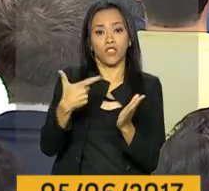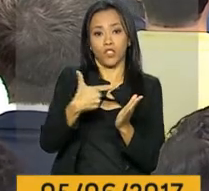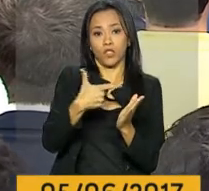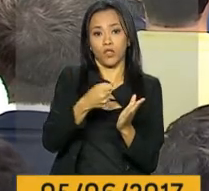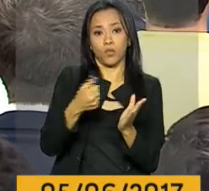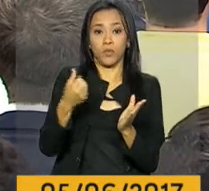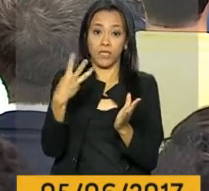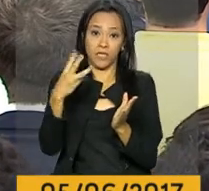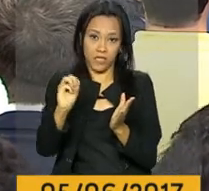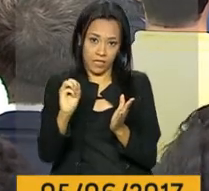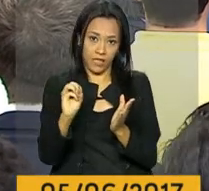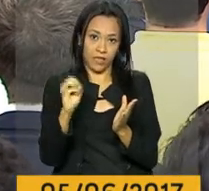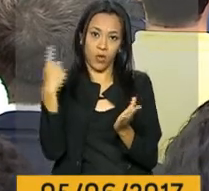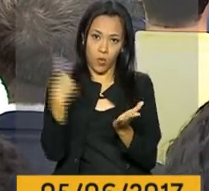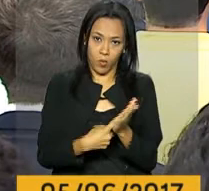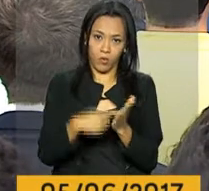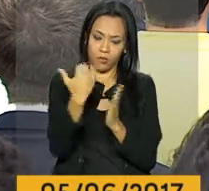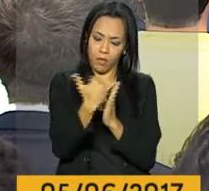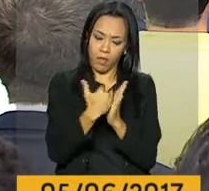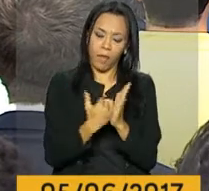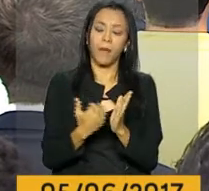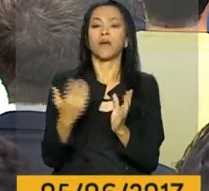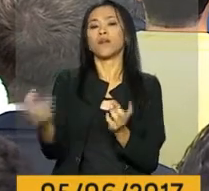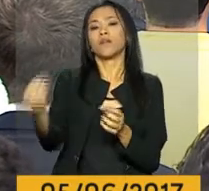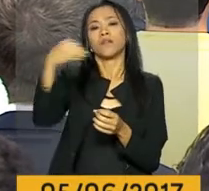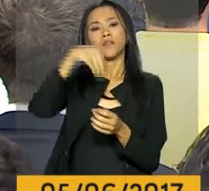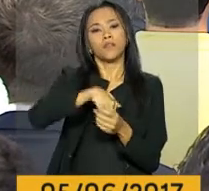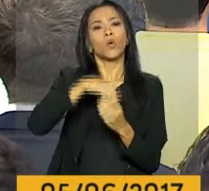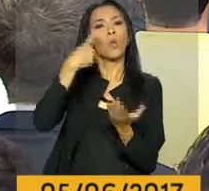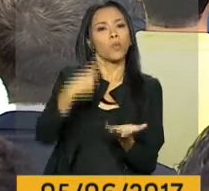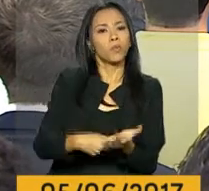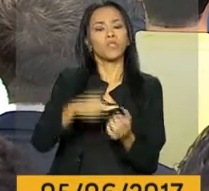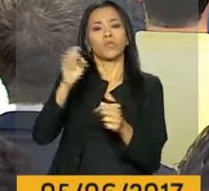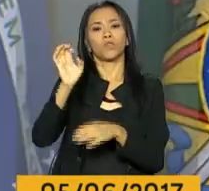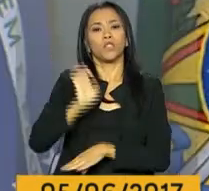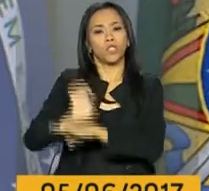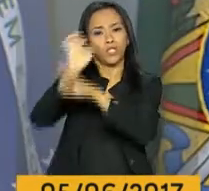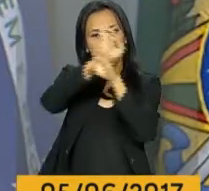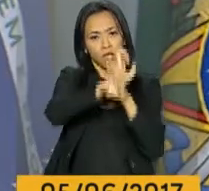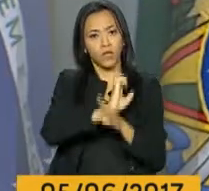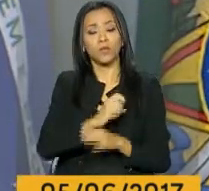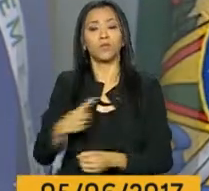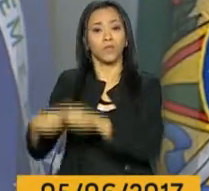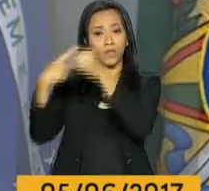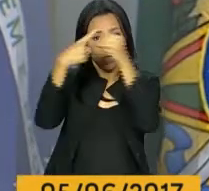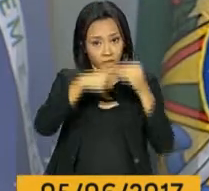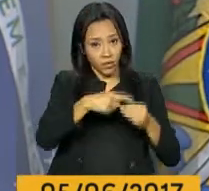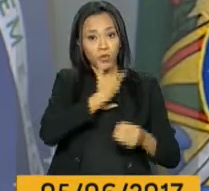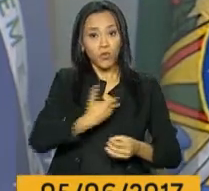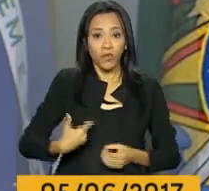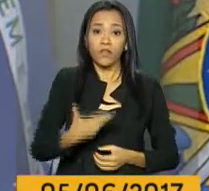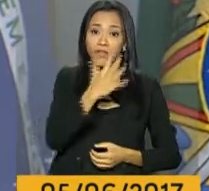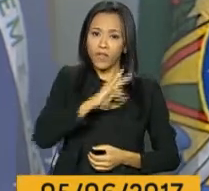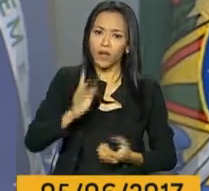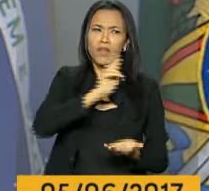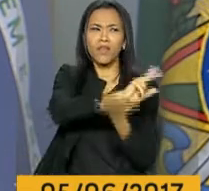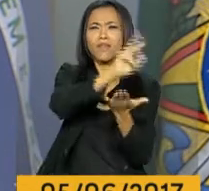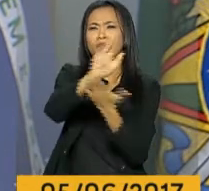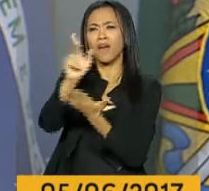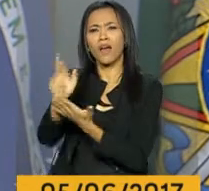e congregamos mundial estados municípios e variados setores da sociedade